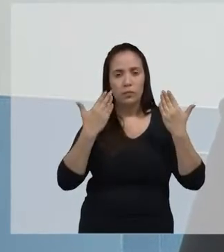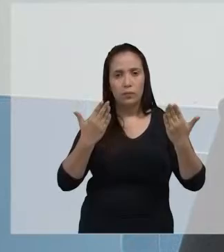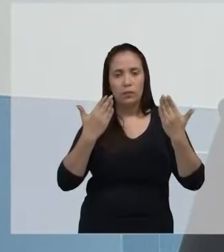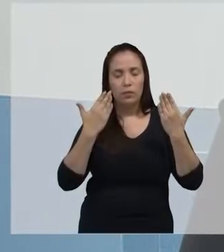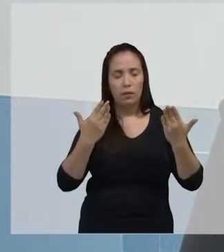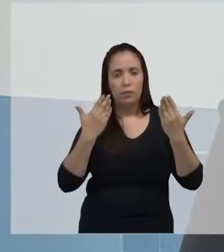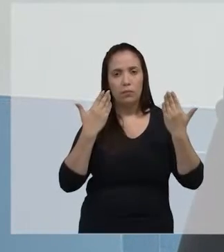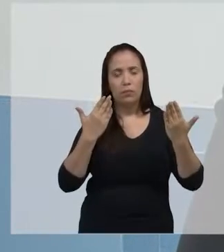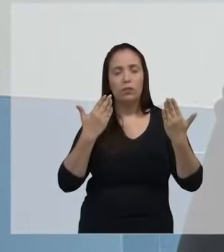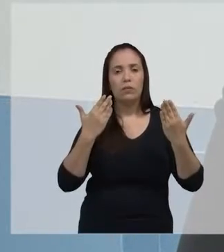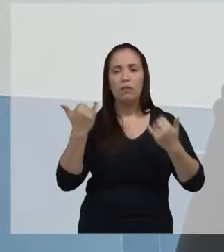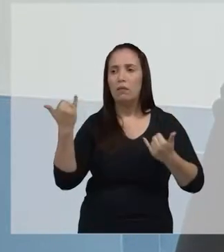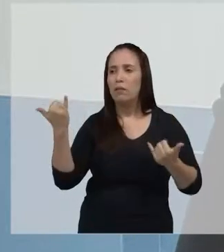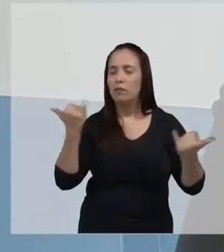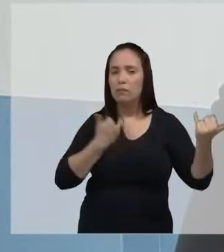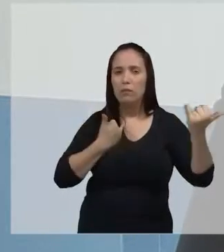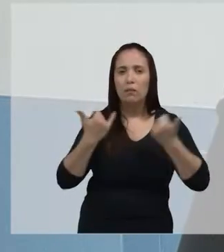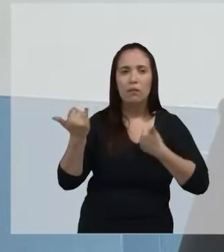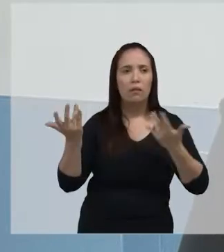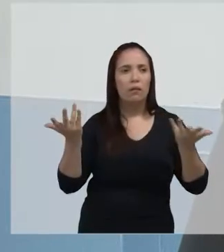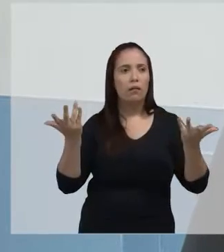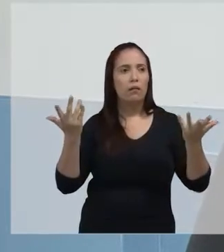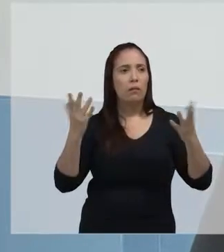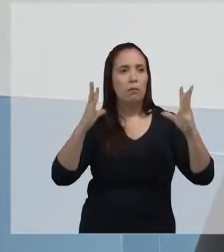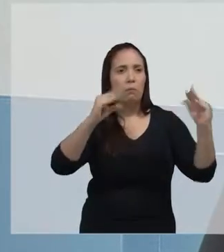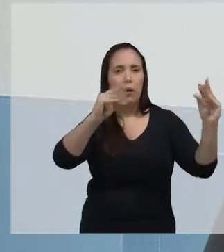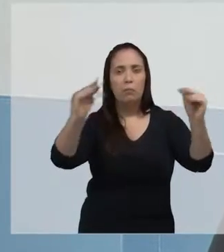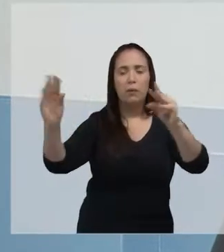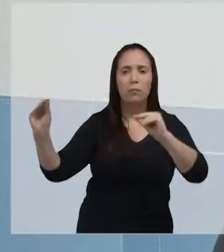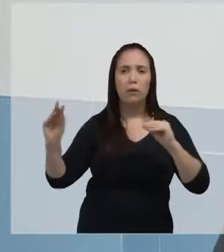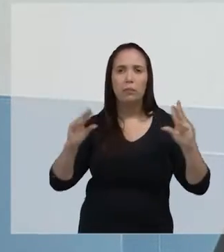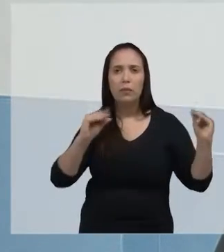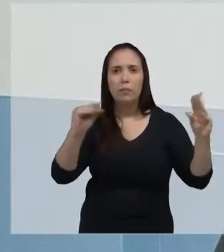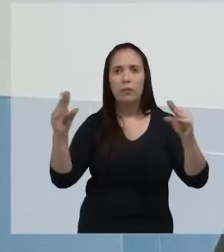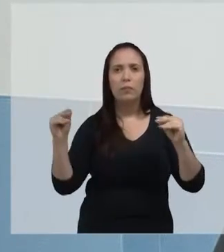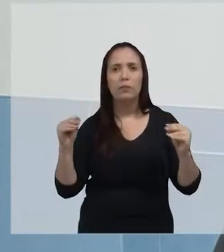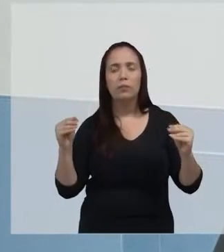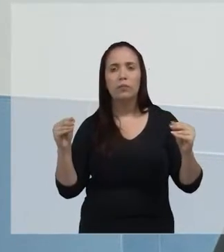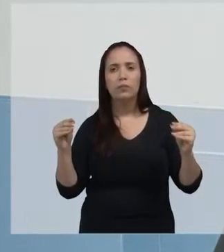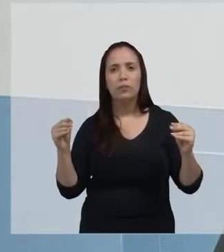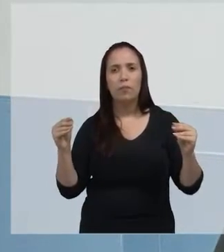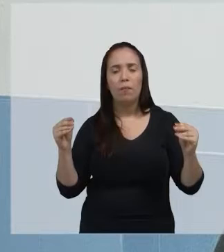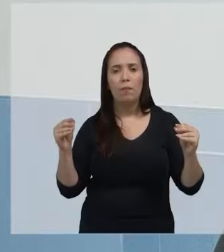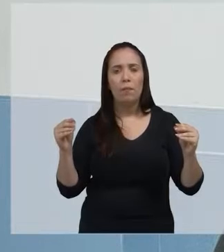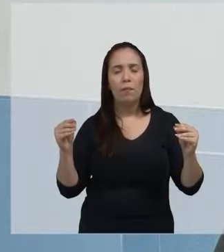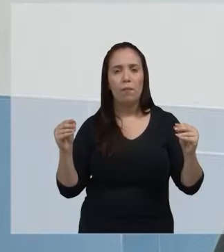gerou muito disse-me-disse, gerou muitas atitudes